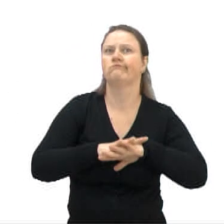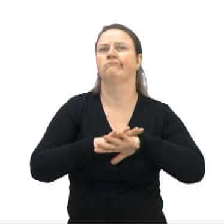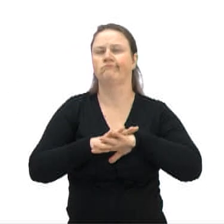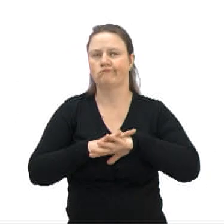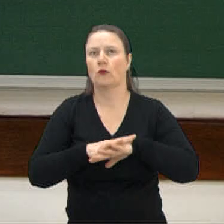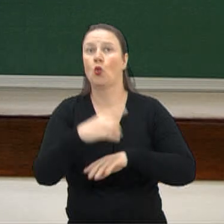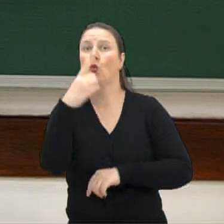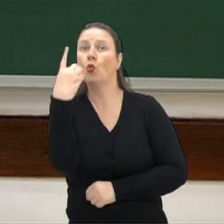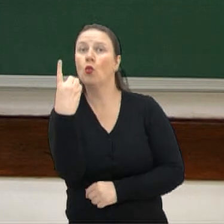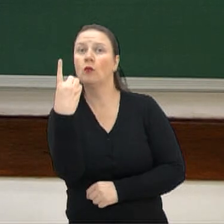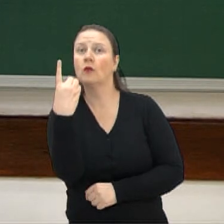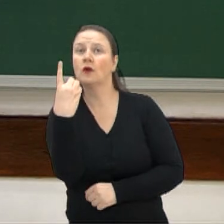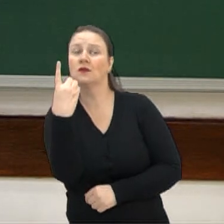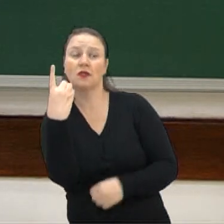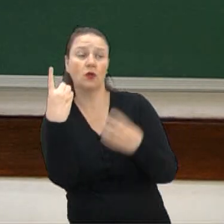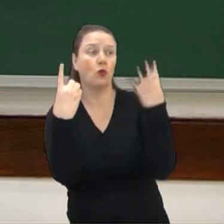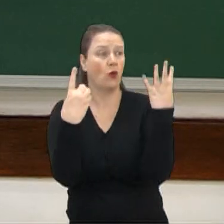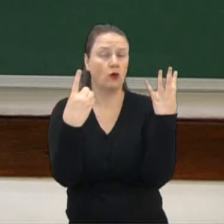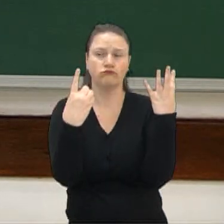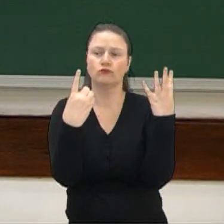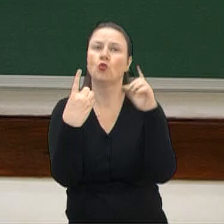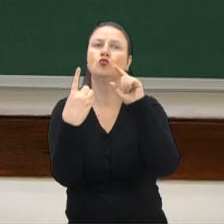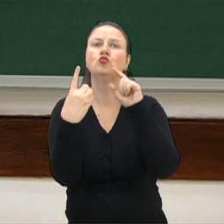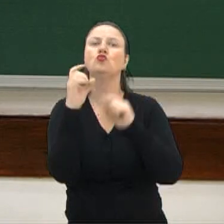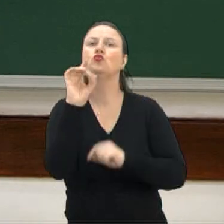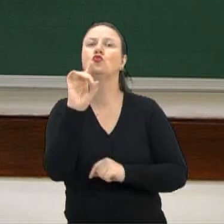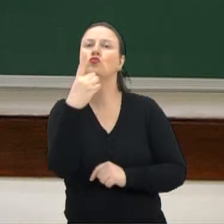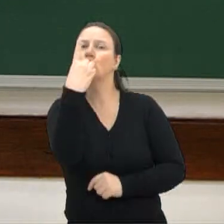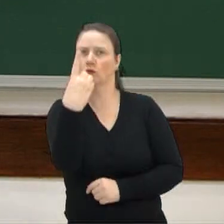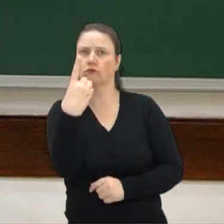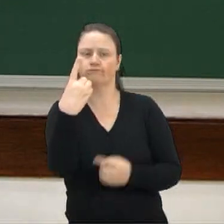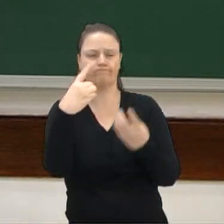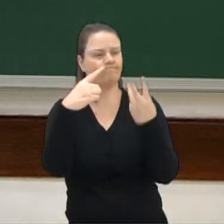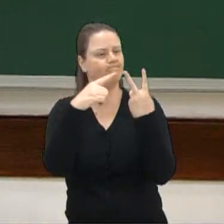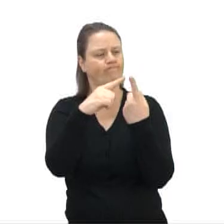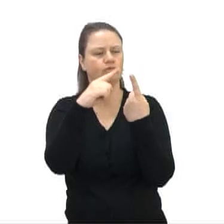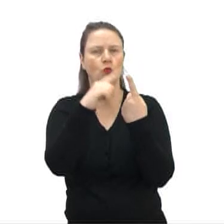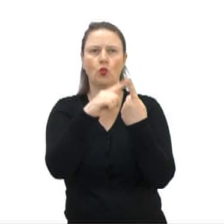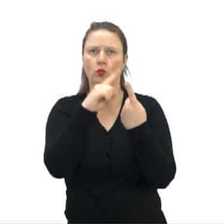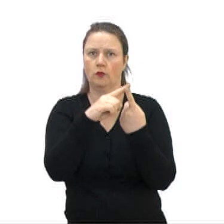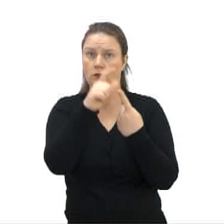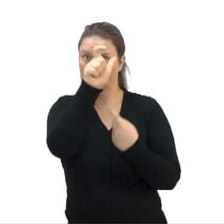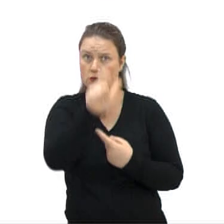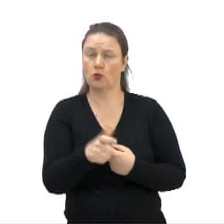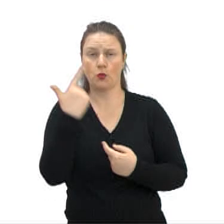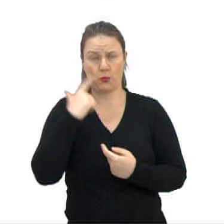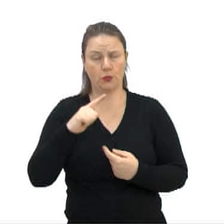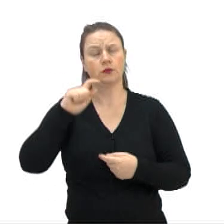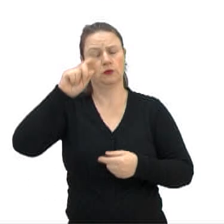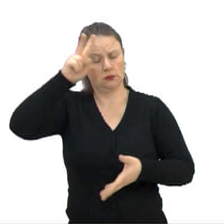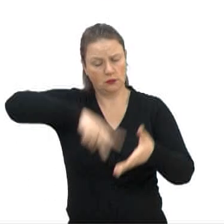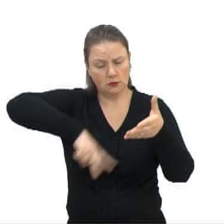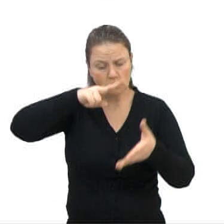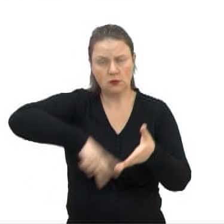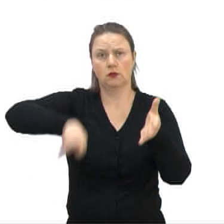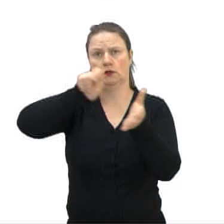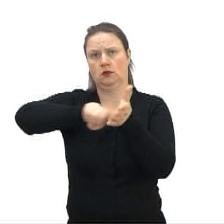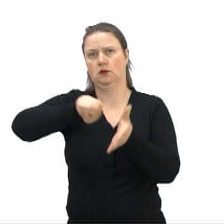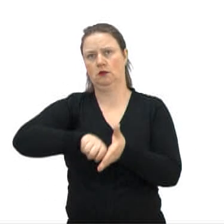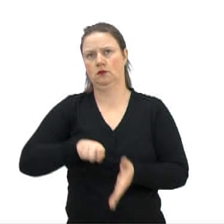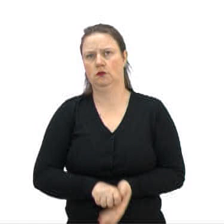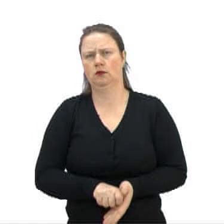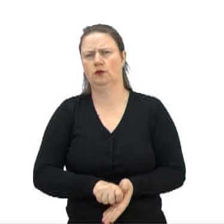na minha pesquisa. Vamos reler um trecho. Olha só. O que quer dizer a